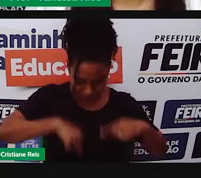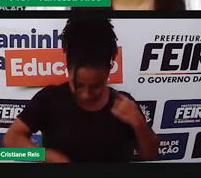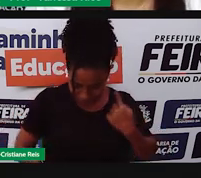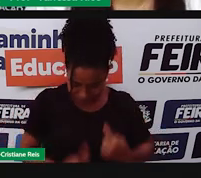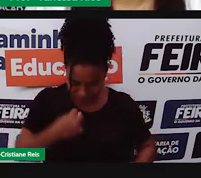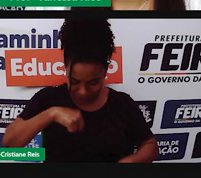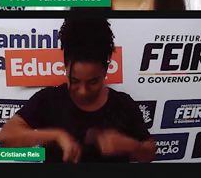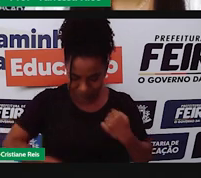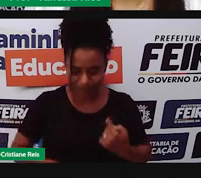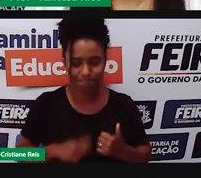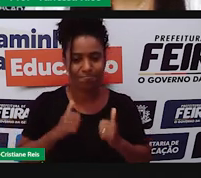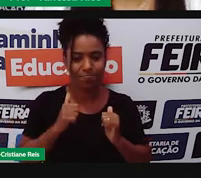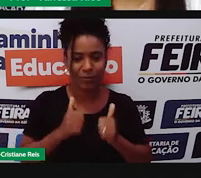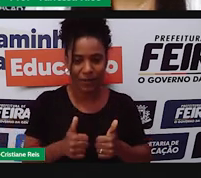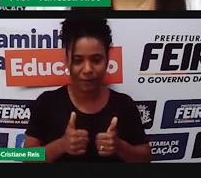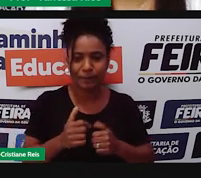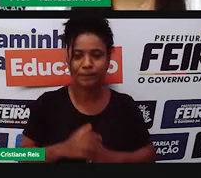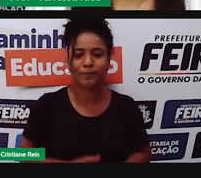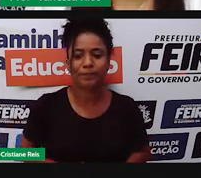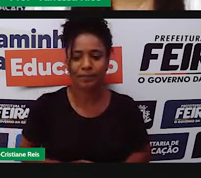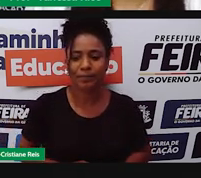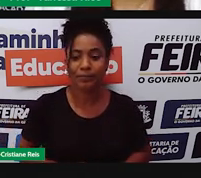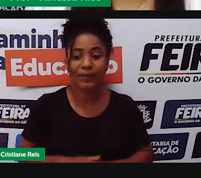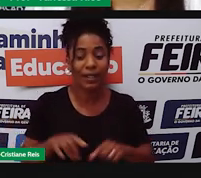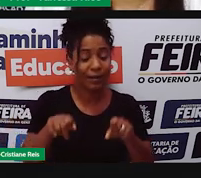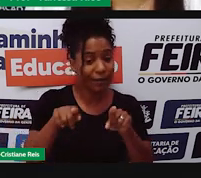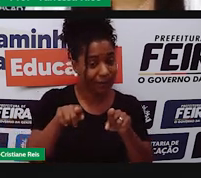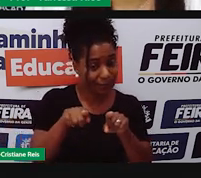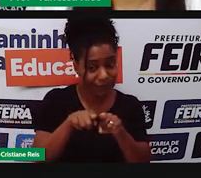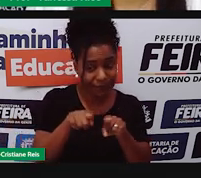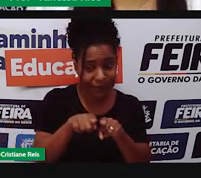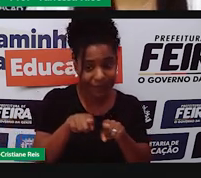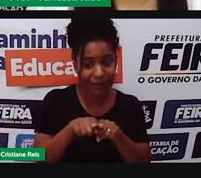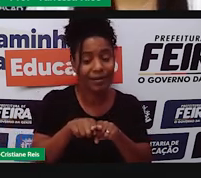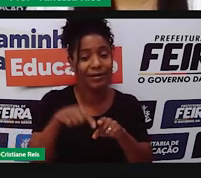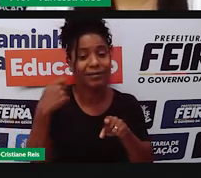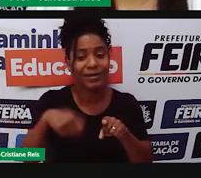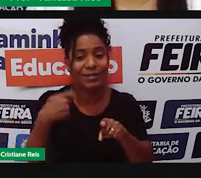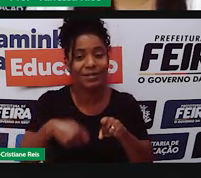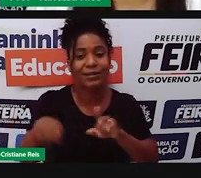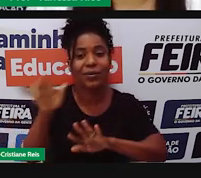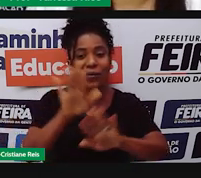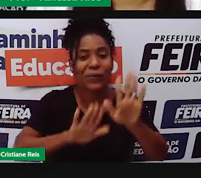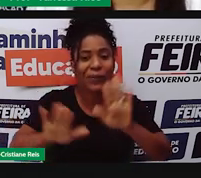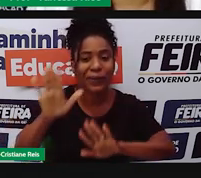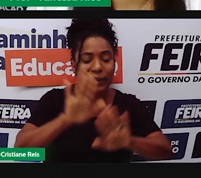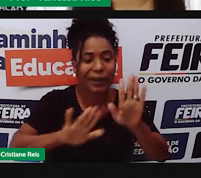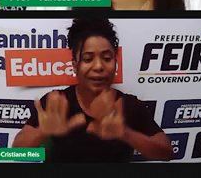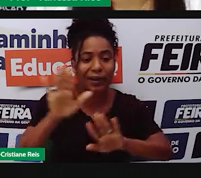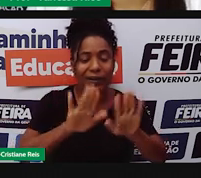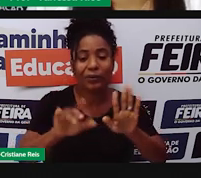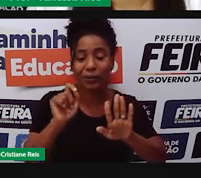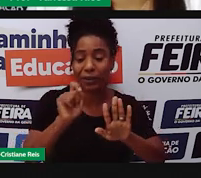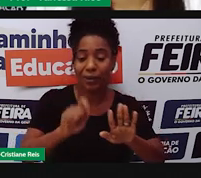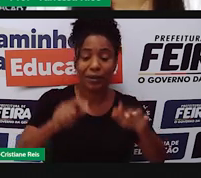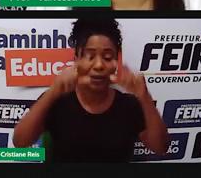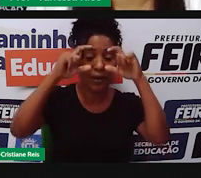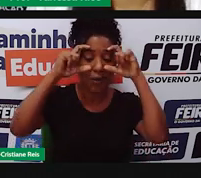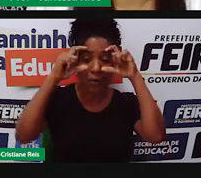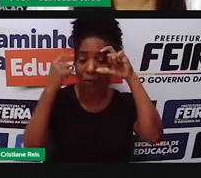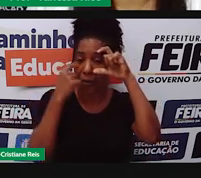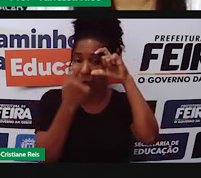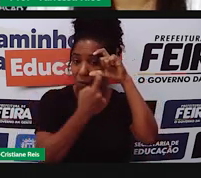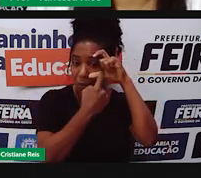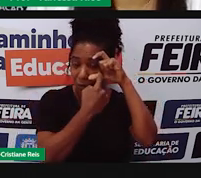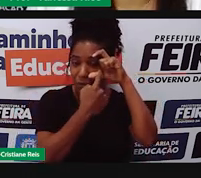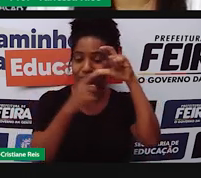disso, se a gente não tem aí uma precaução, a utilização de óculos escuros, por exemplo, né? A gente pode